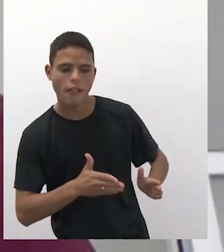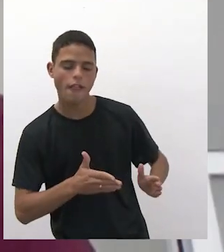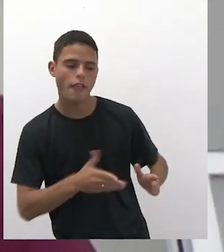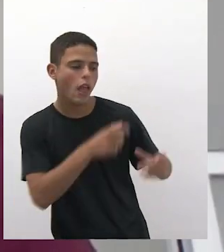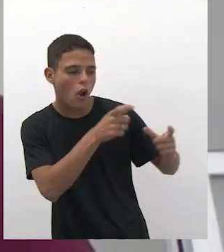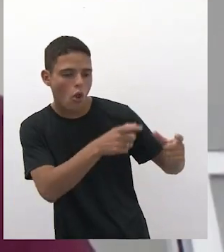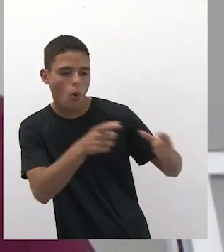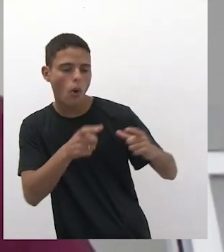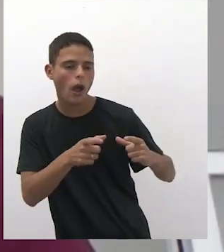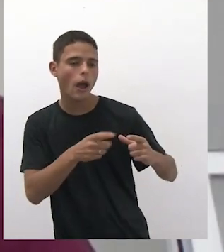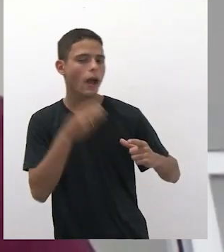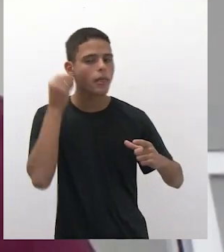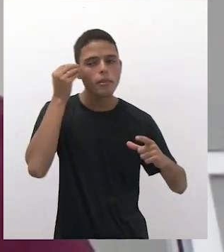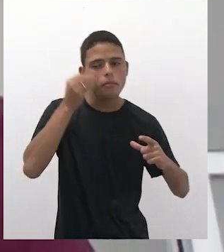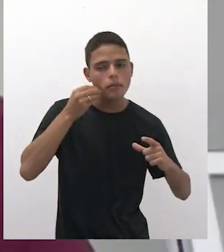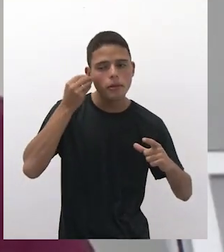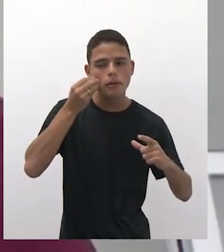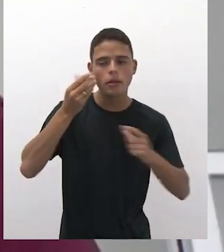E como que